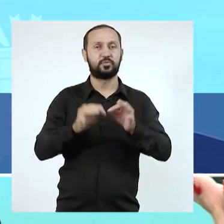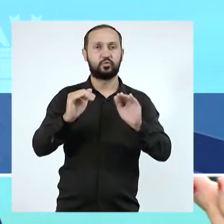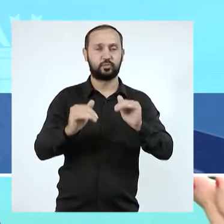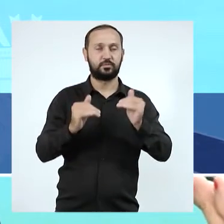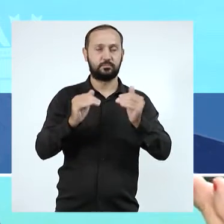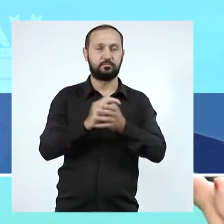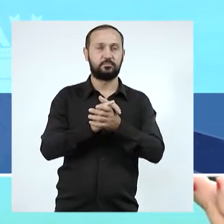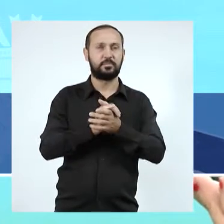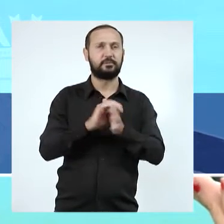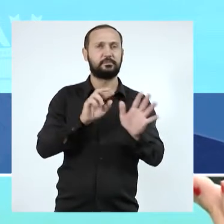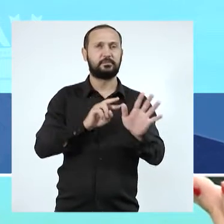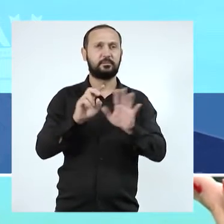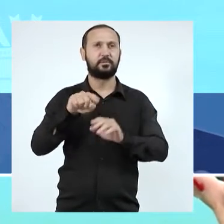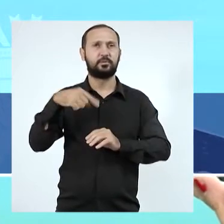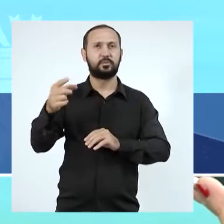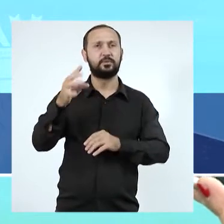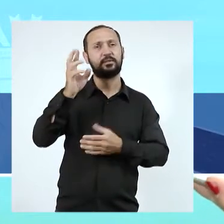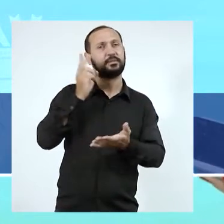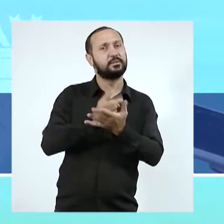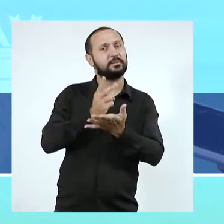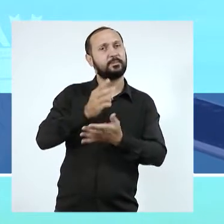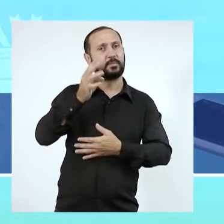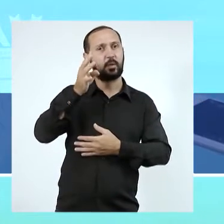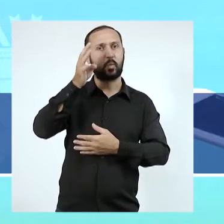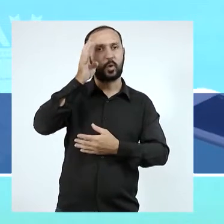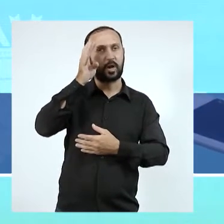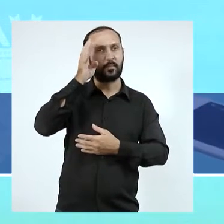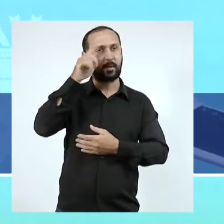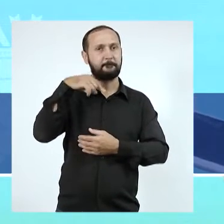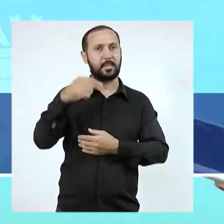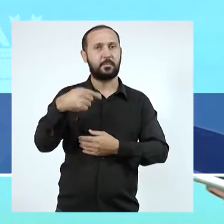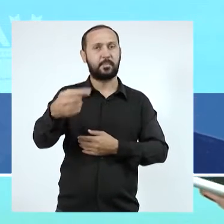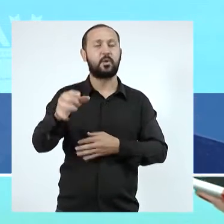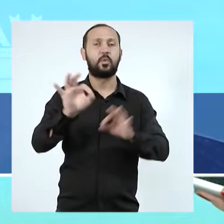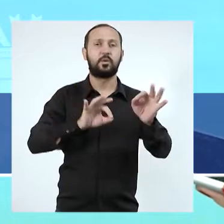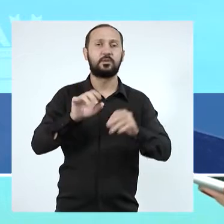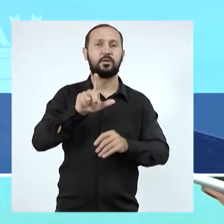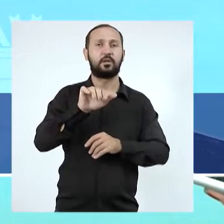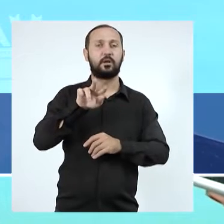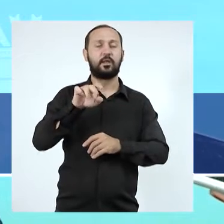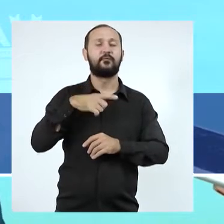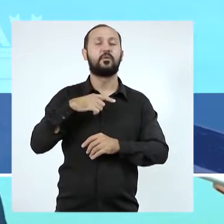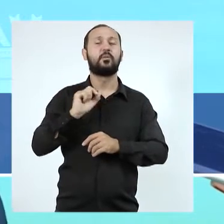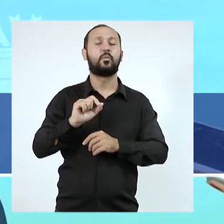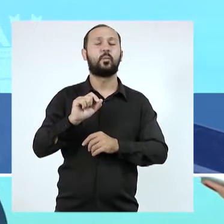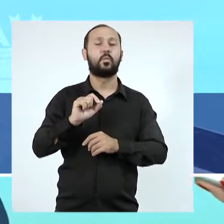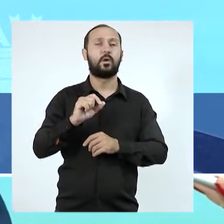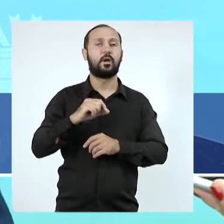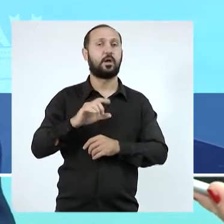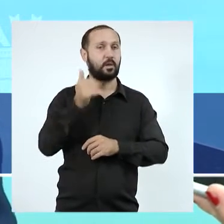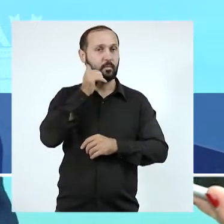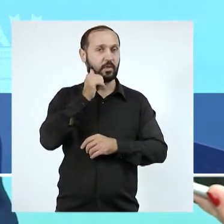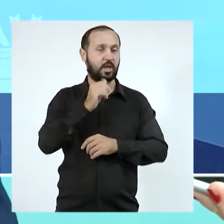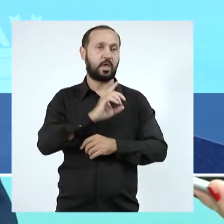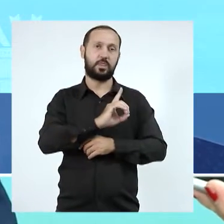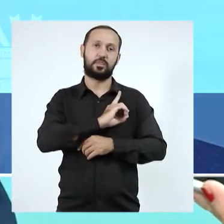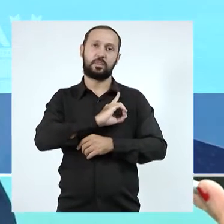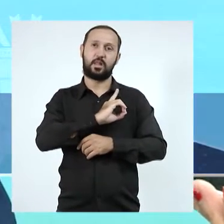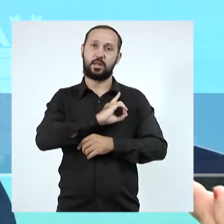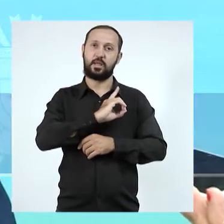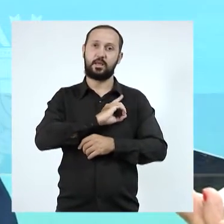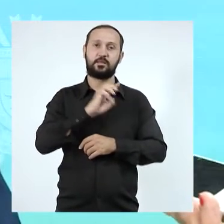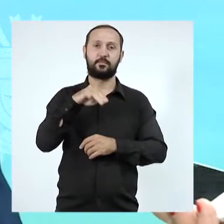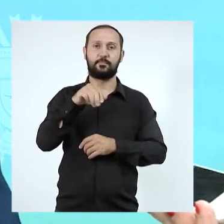Brau. E na próxima semana, né, nas outras quartas, nós estaremos realizando live com a doutora Marília, né, que é a